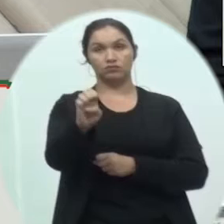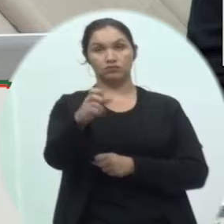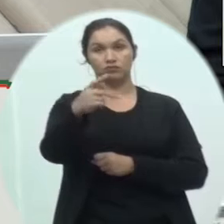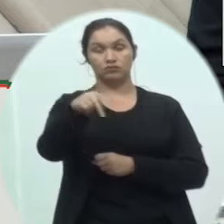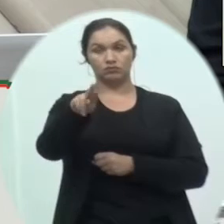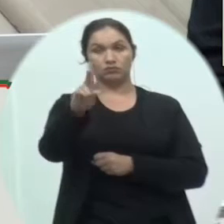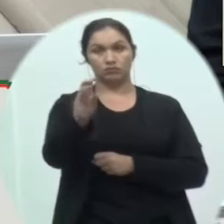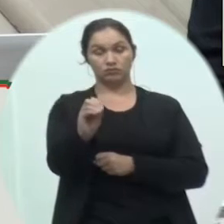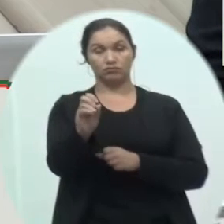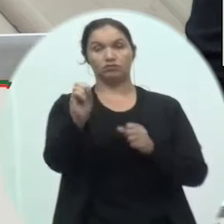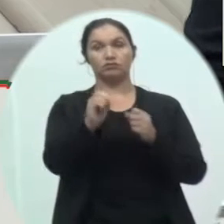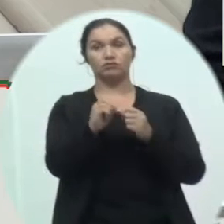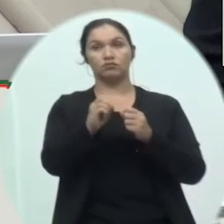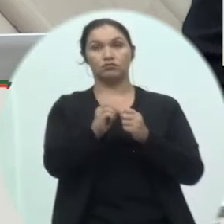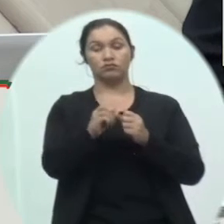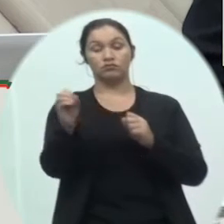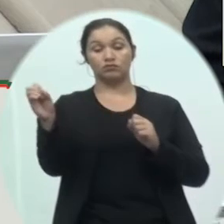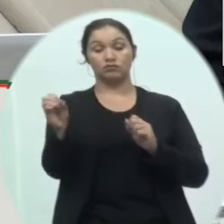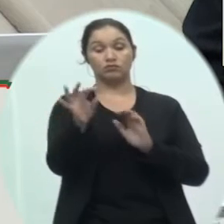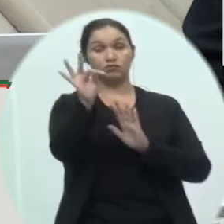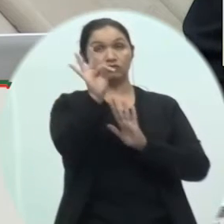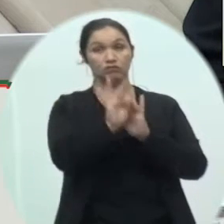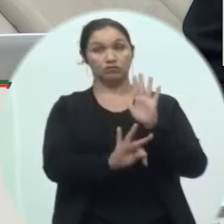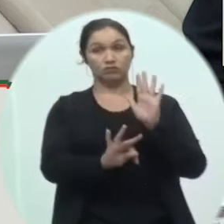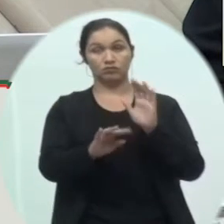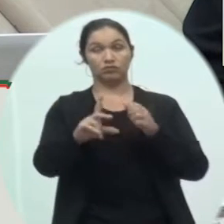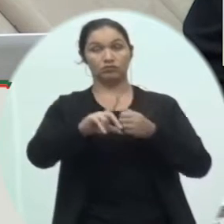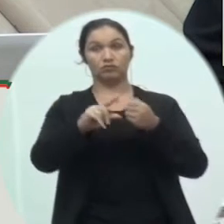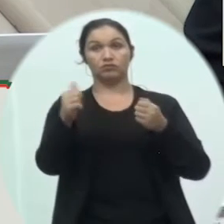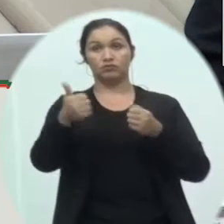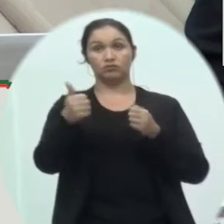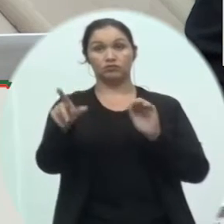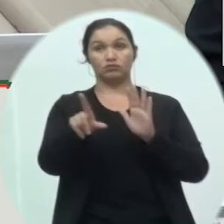Ferrarese, que dá nova redação ao artigo 1º da Lei